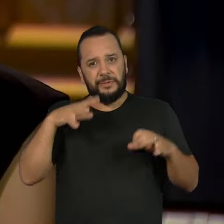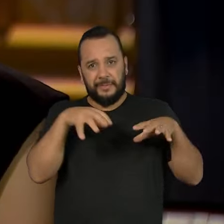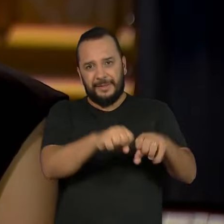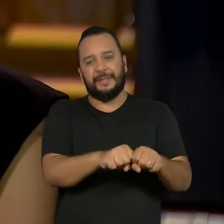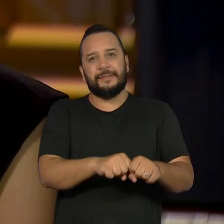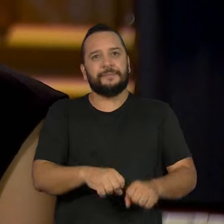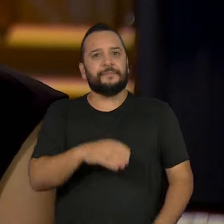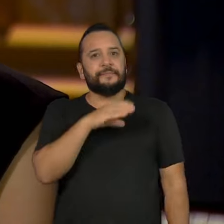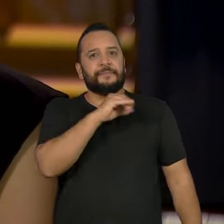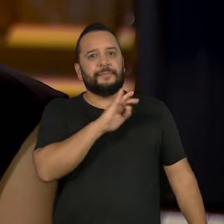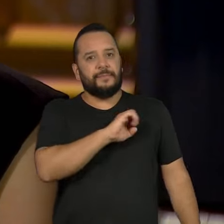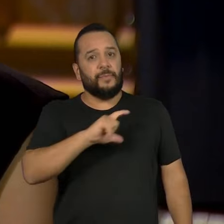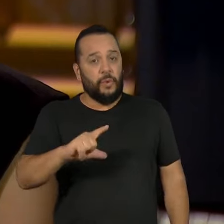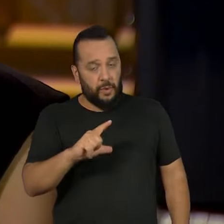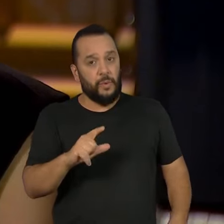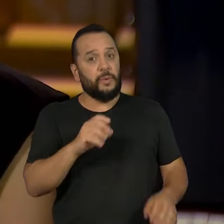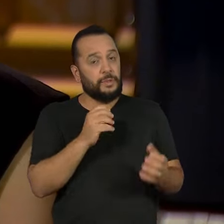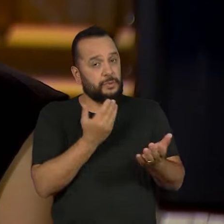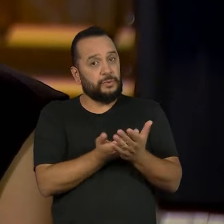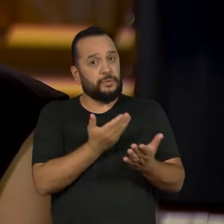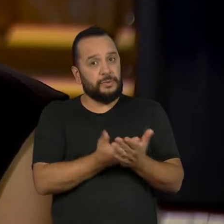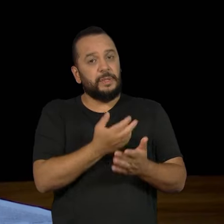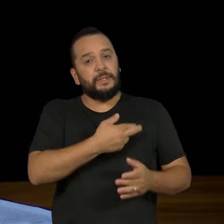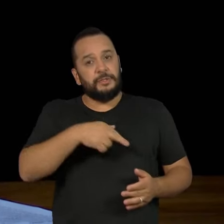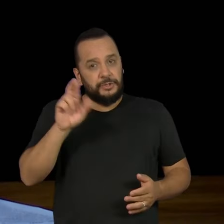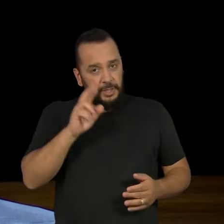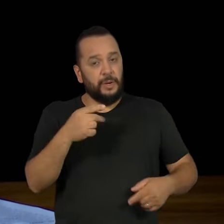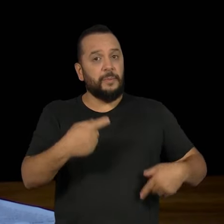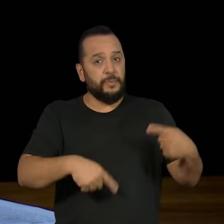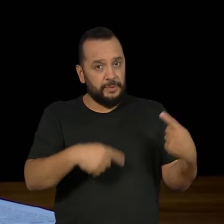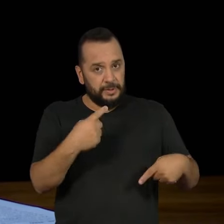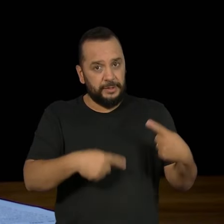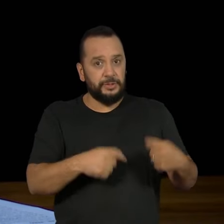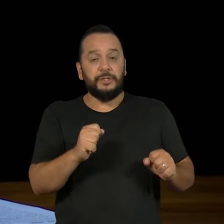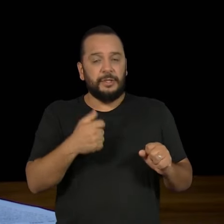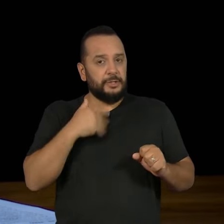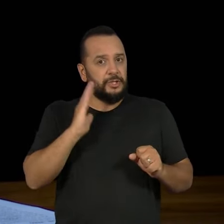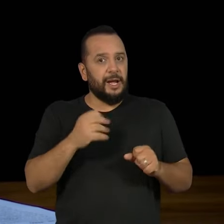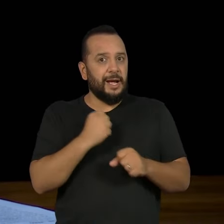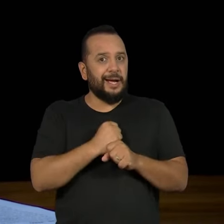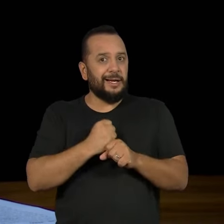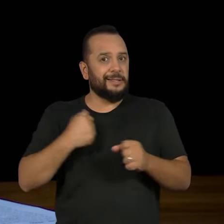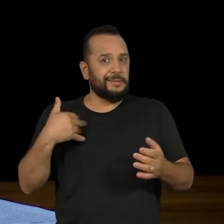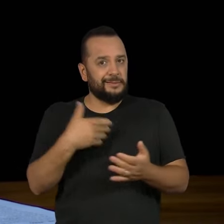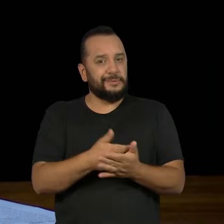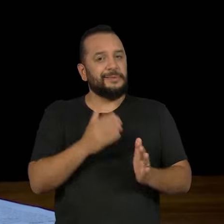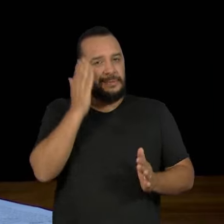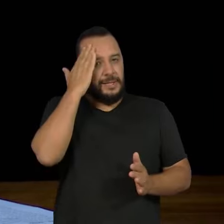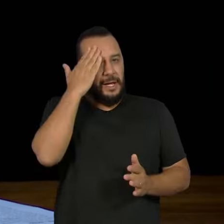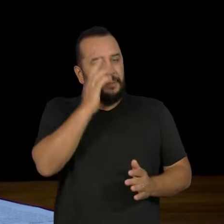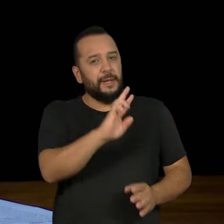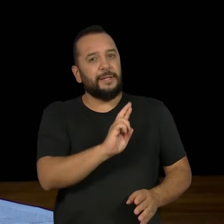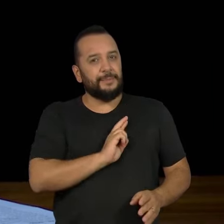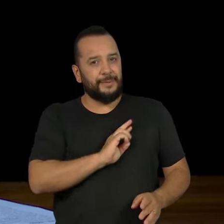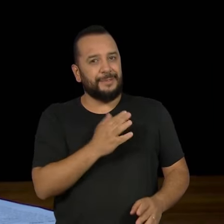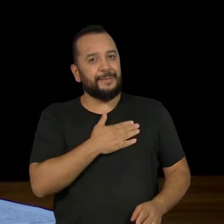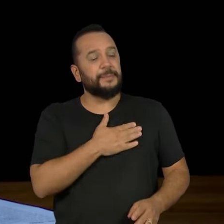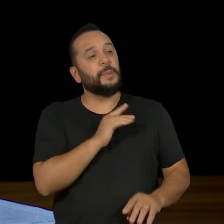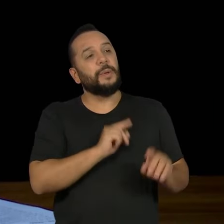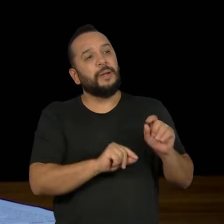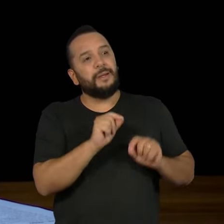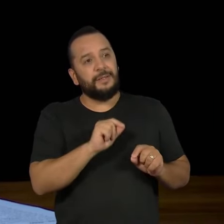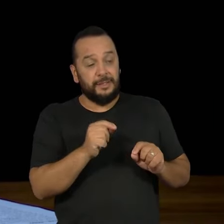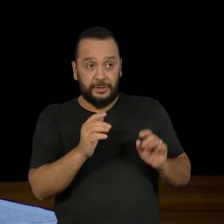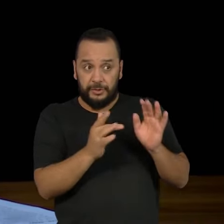Carol Evangelista que estuda religião na política e vice-versa há algum tempo deve saber me responder